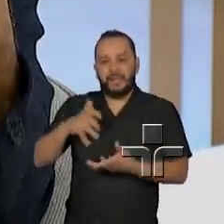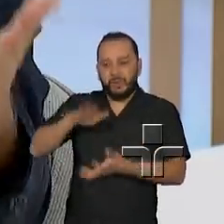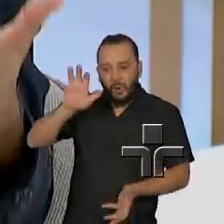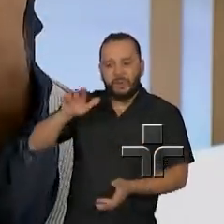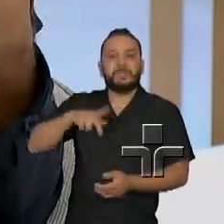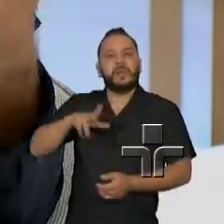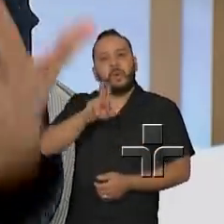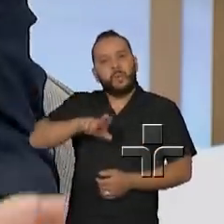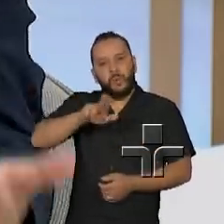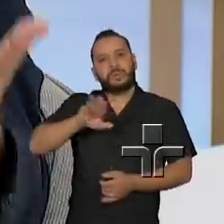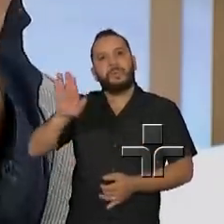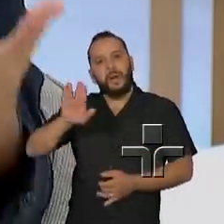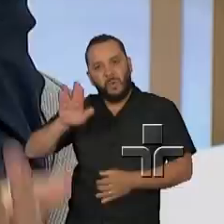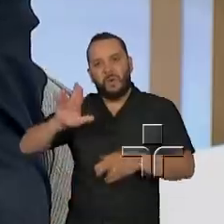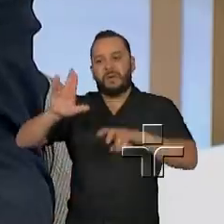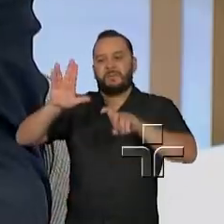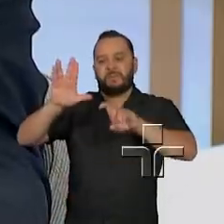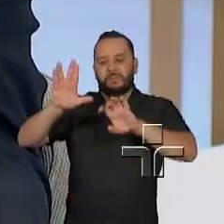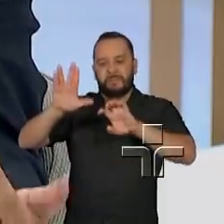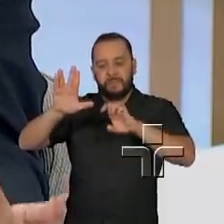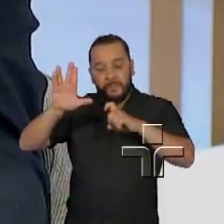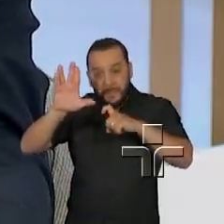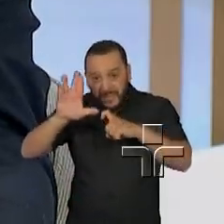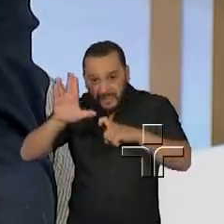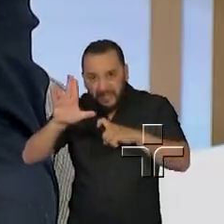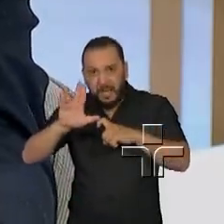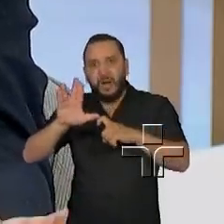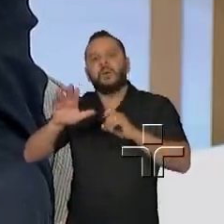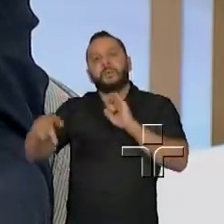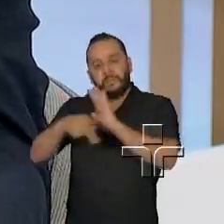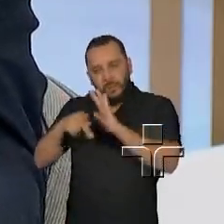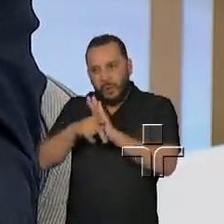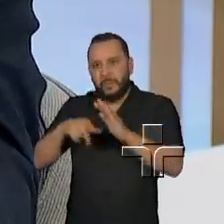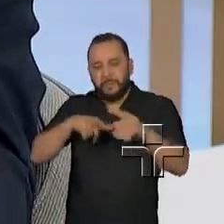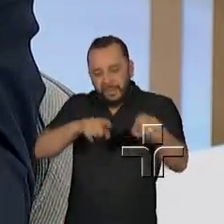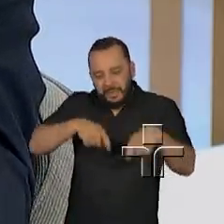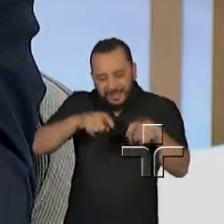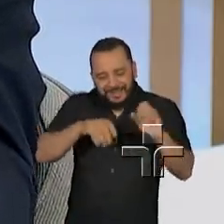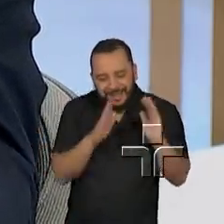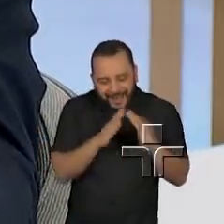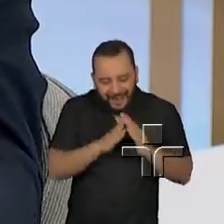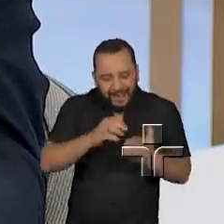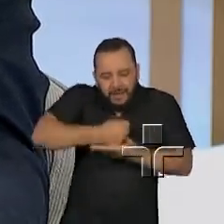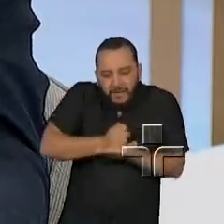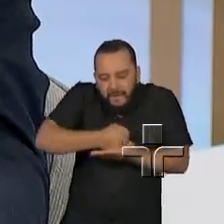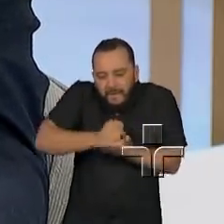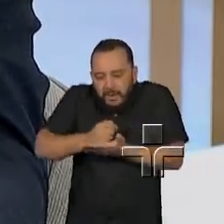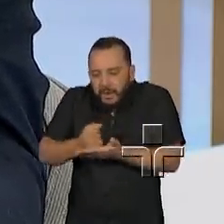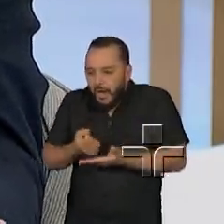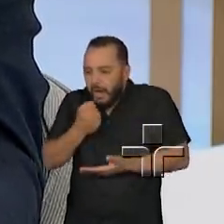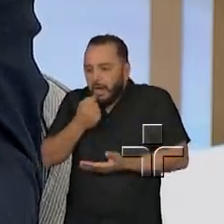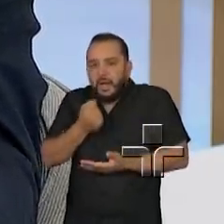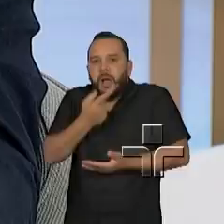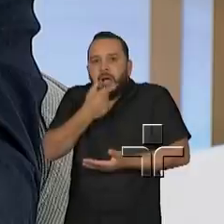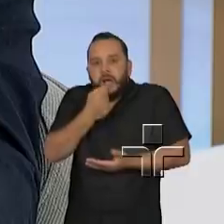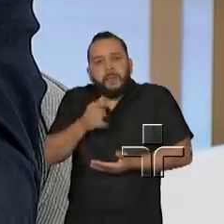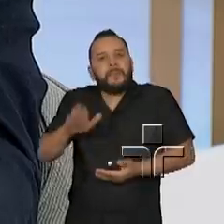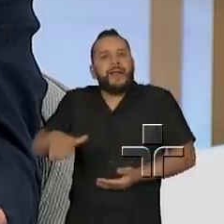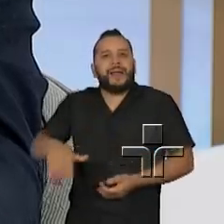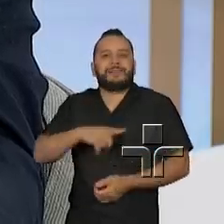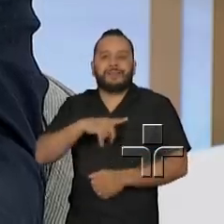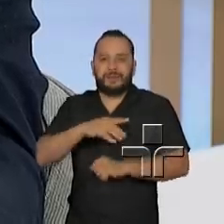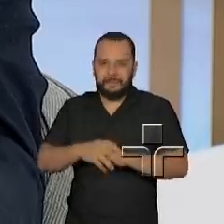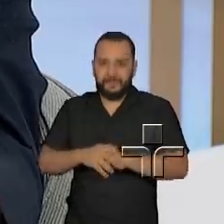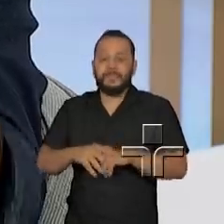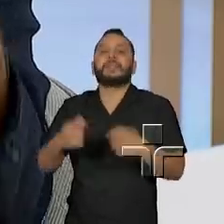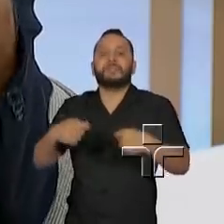utilizando maconha de maneira medicinal, plantando em casa e fazendo seu óleo medicinal a custo muito baixo. Eu sou da opinião que nós devemos permitir que as pessoas se